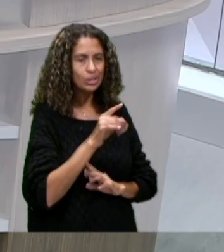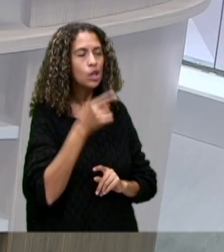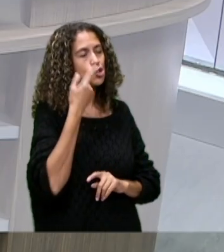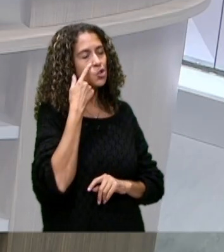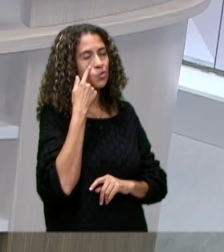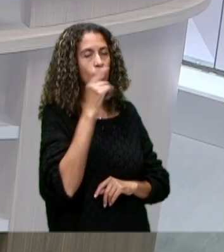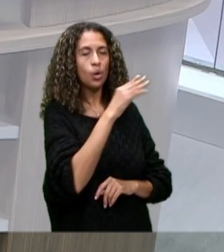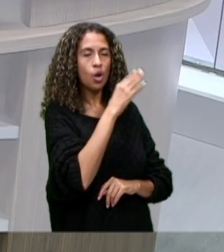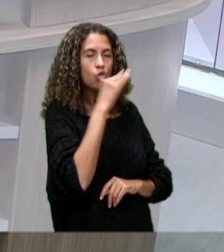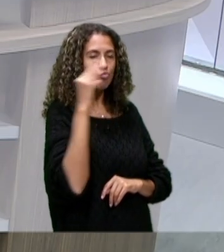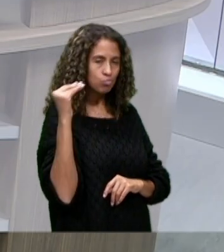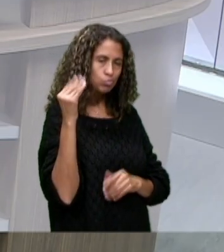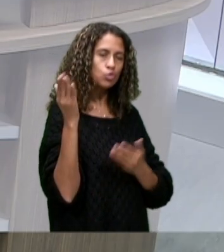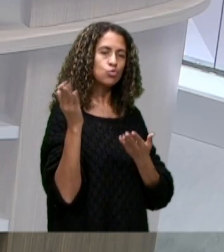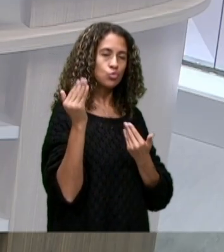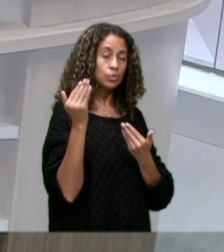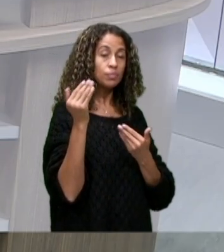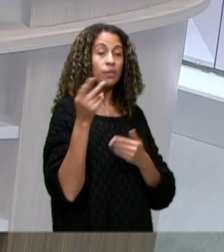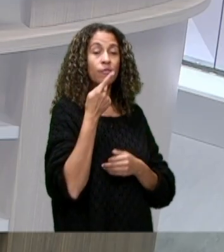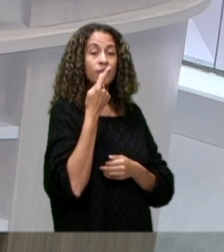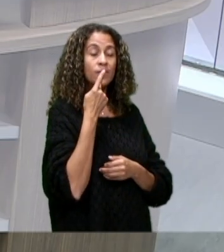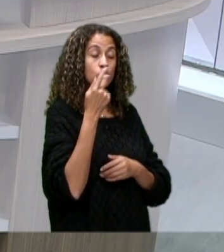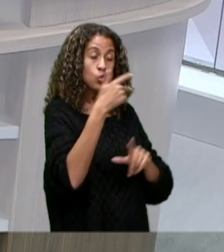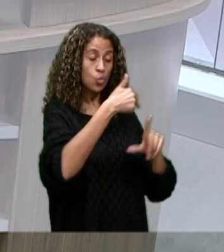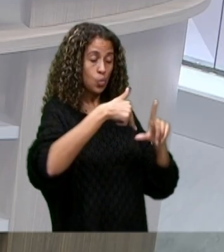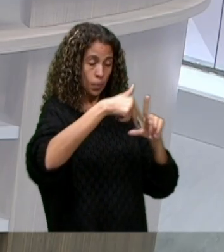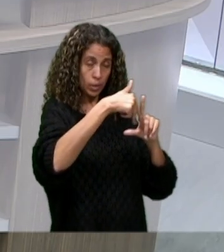mesmo, assim, a gente está falando de um personagem